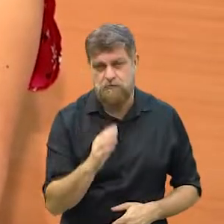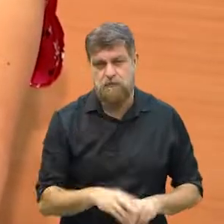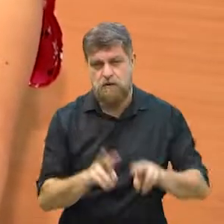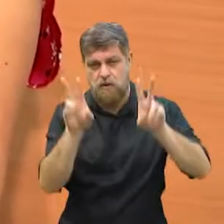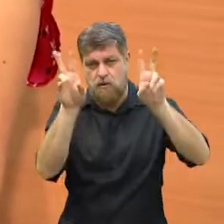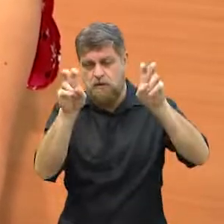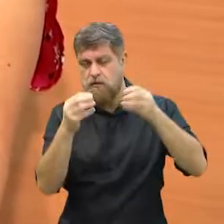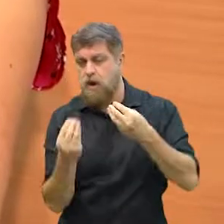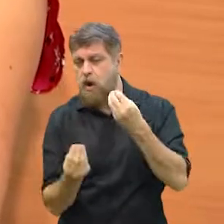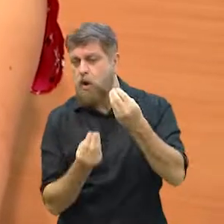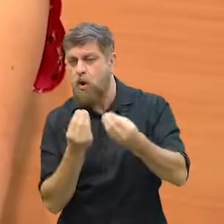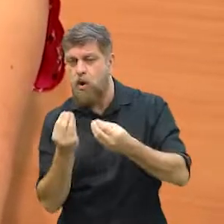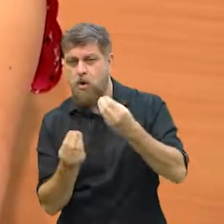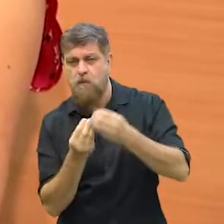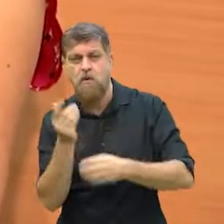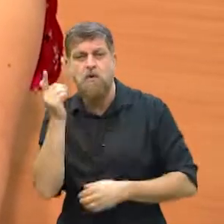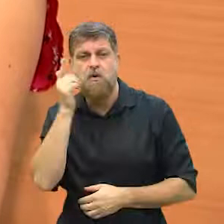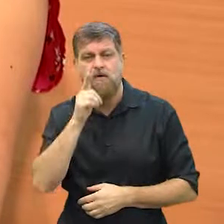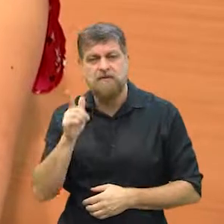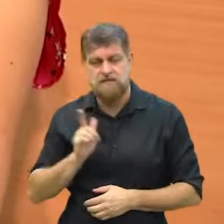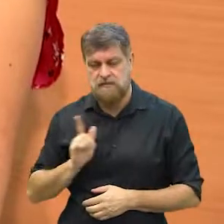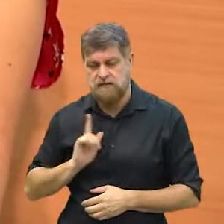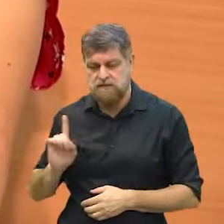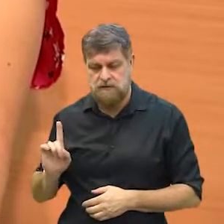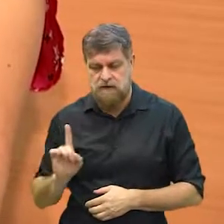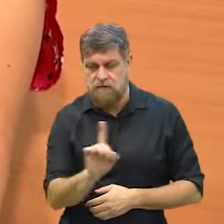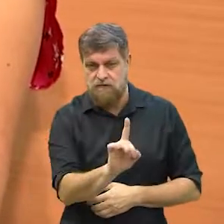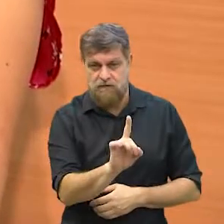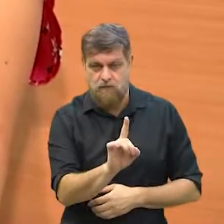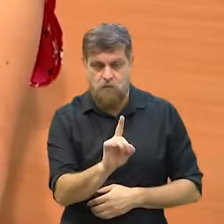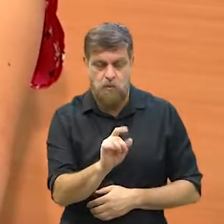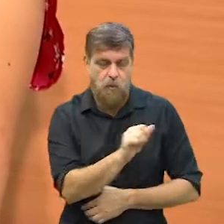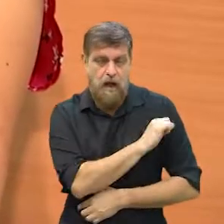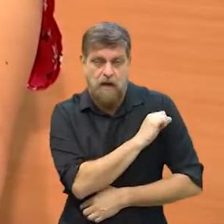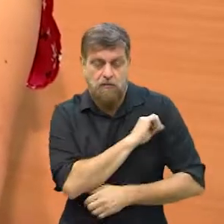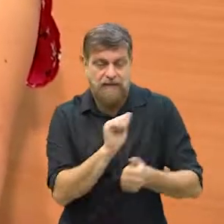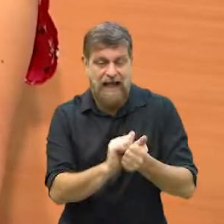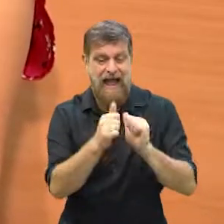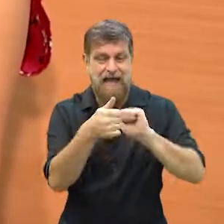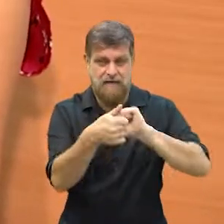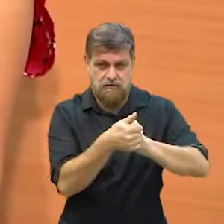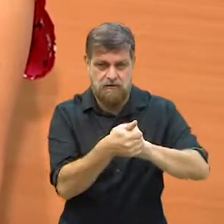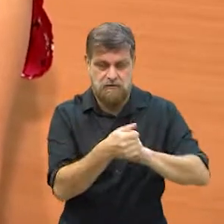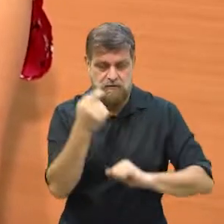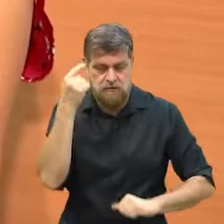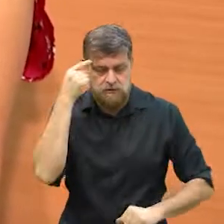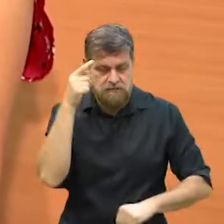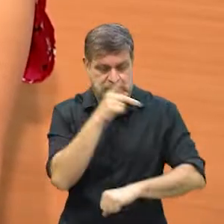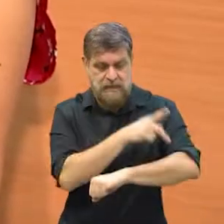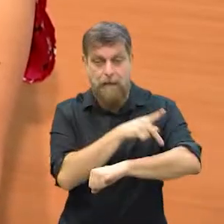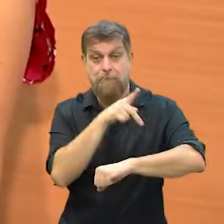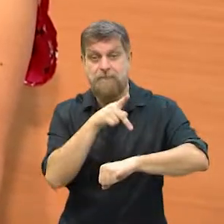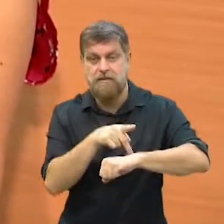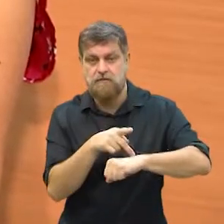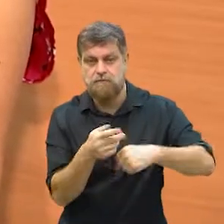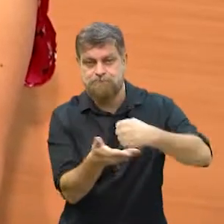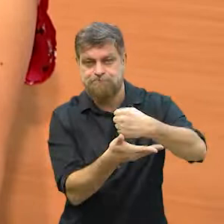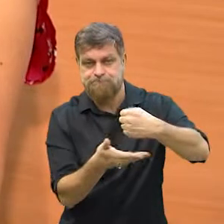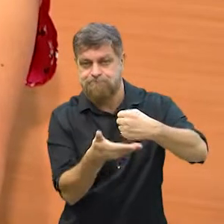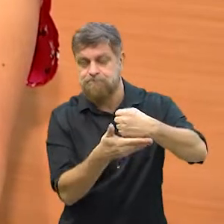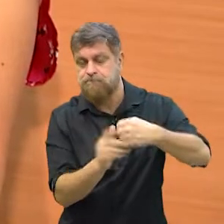conta dessa questão de como você faz a adequação e como é que você retorna do ponto de vista